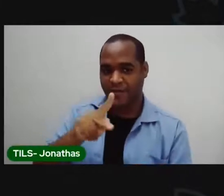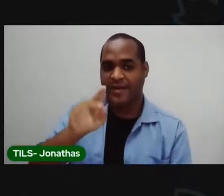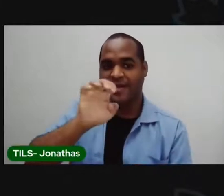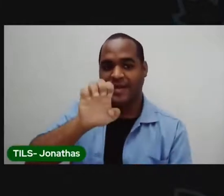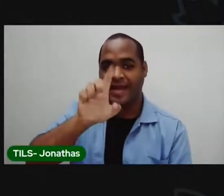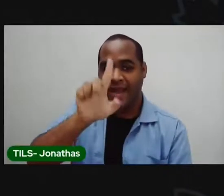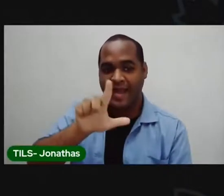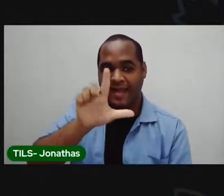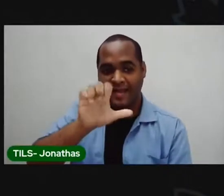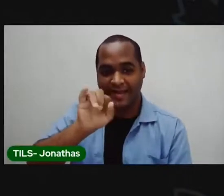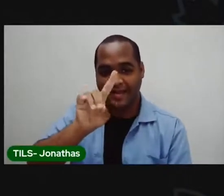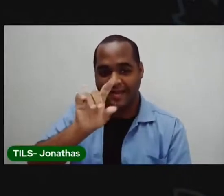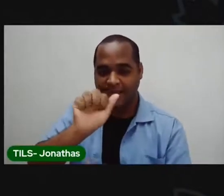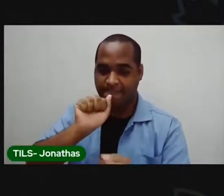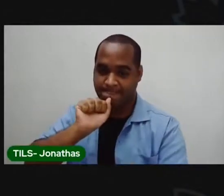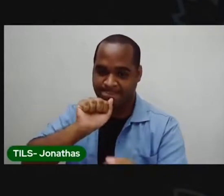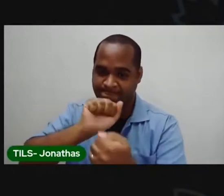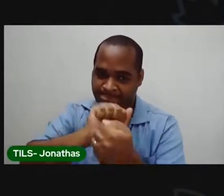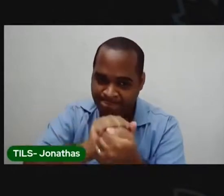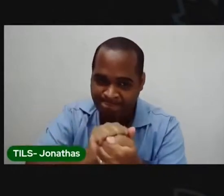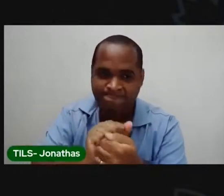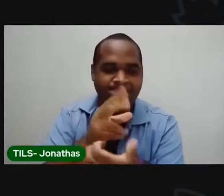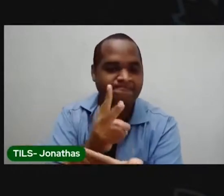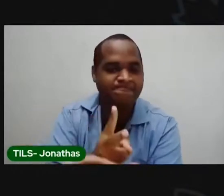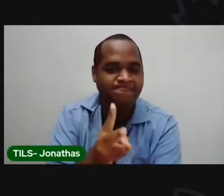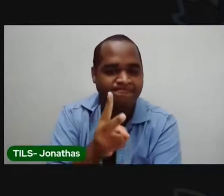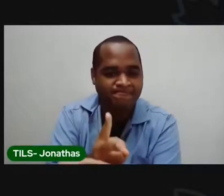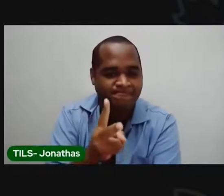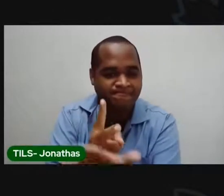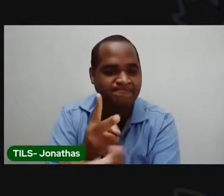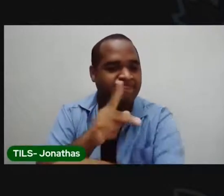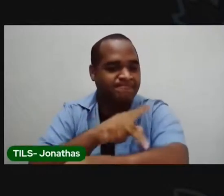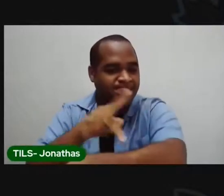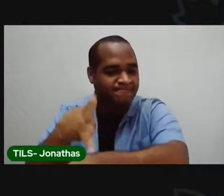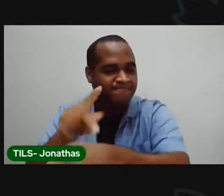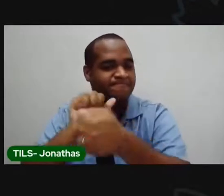e vou acompanhar vocês durante todo esse percurso pedagógico.